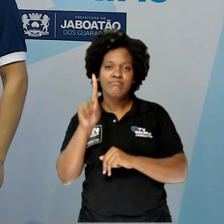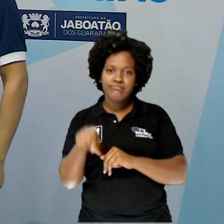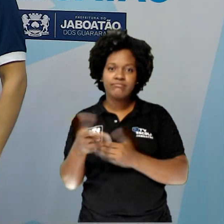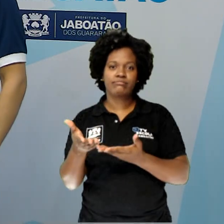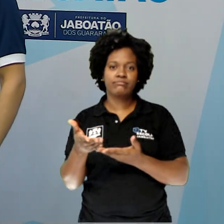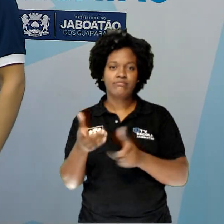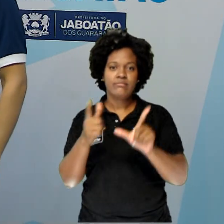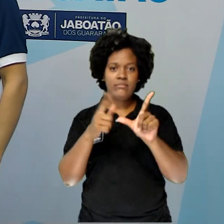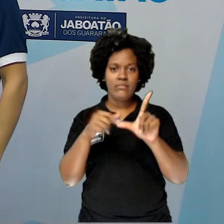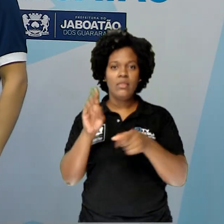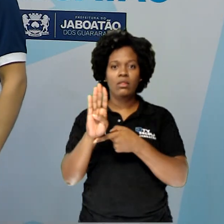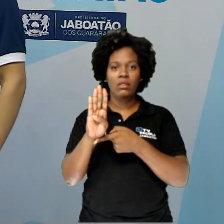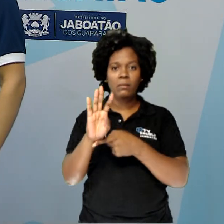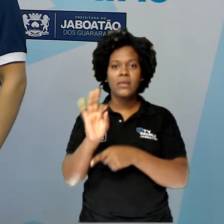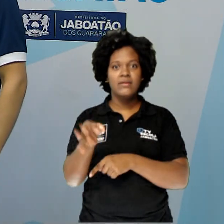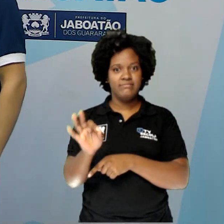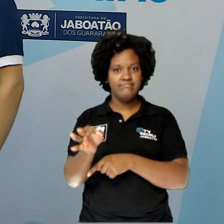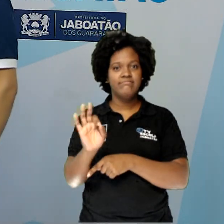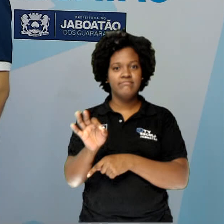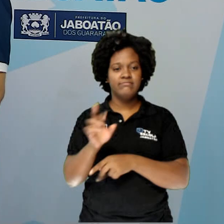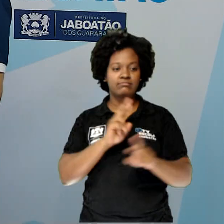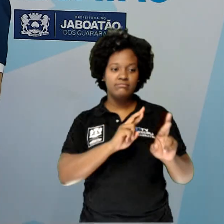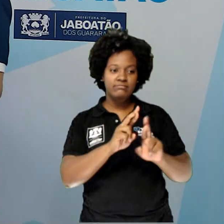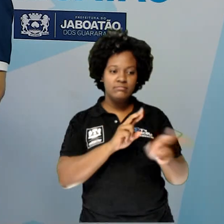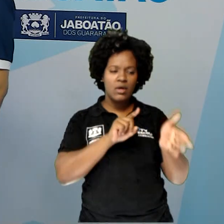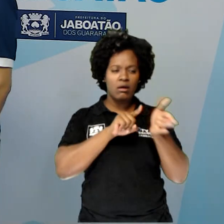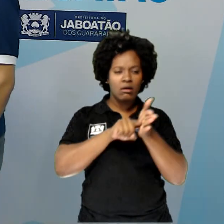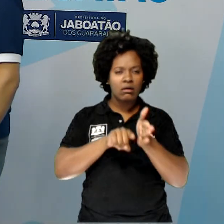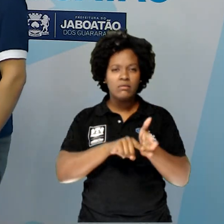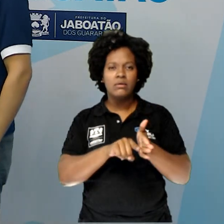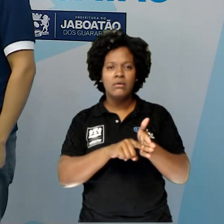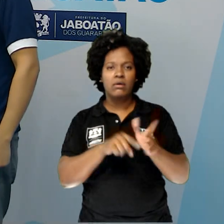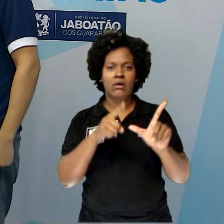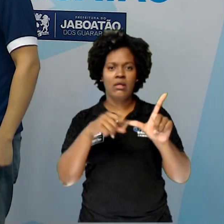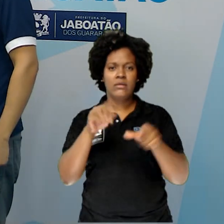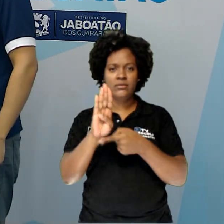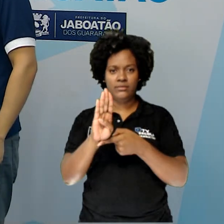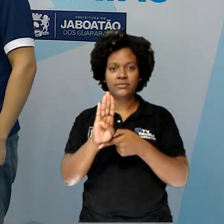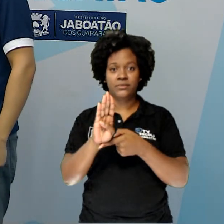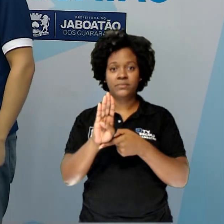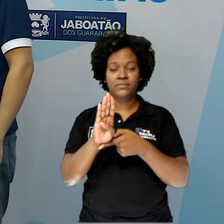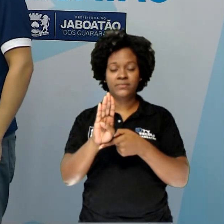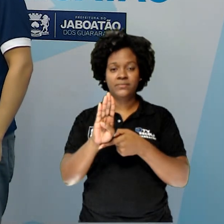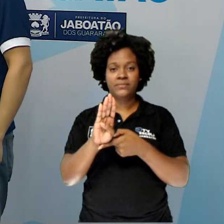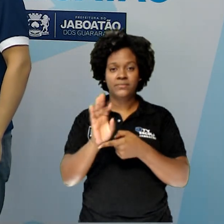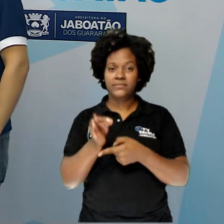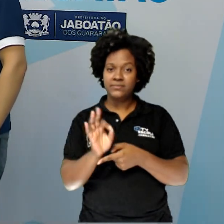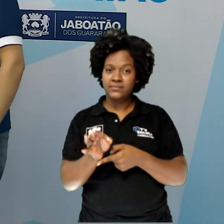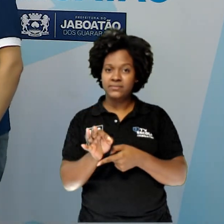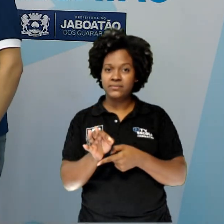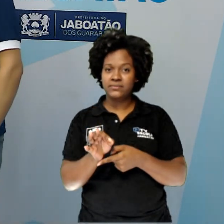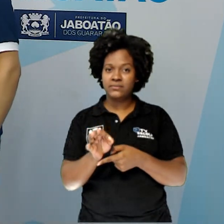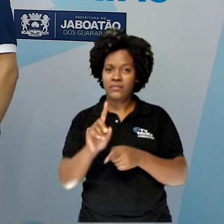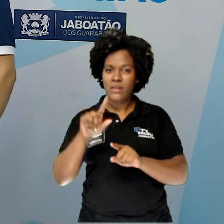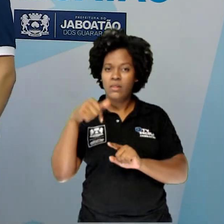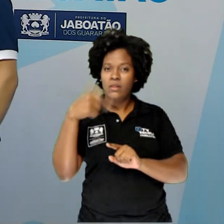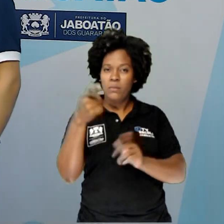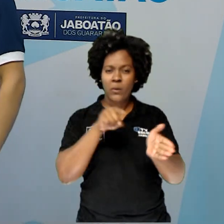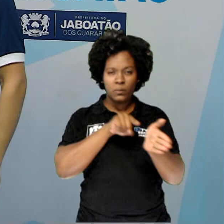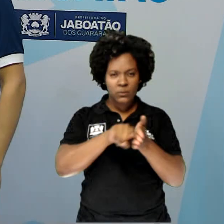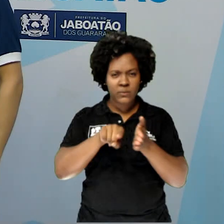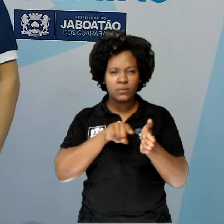item está correto. Confirmando aí o nosso gabarito, letra B de bola, ok? Vamos à próxima